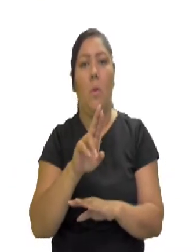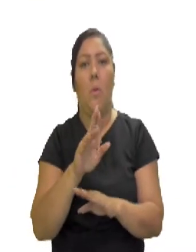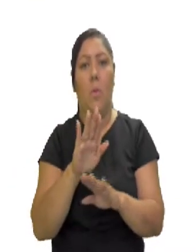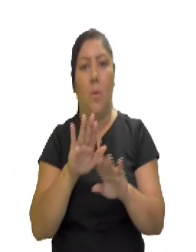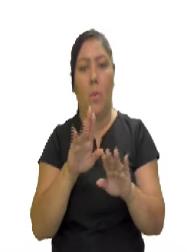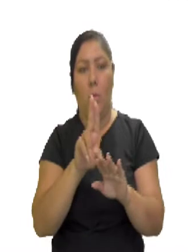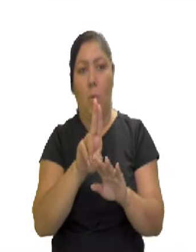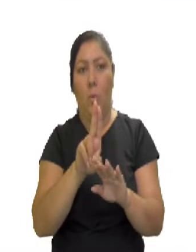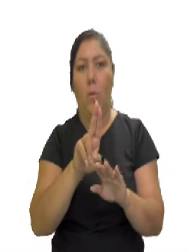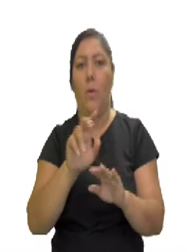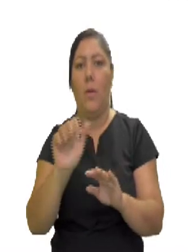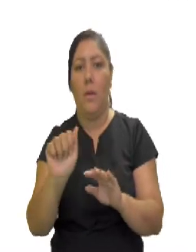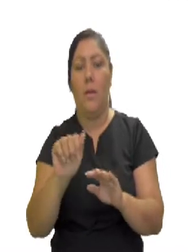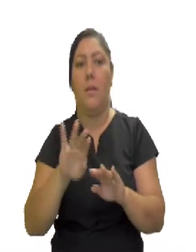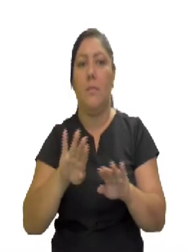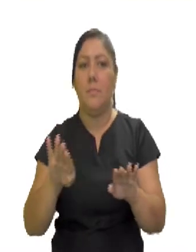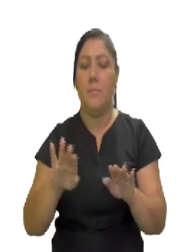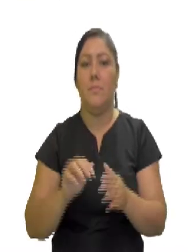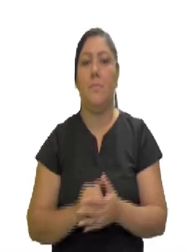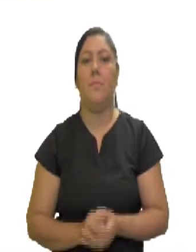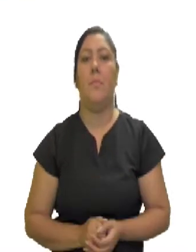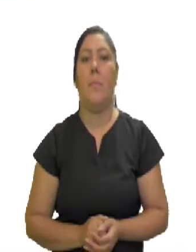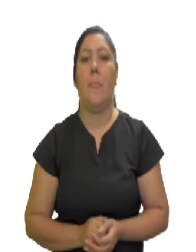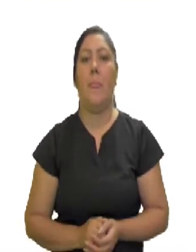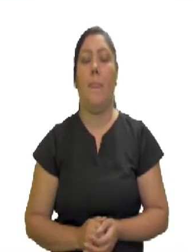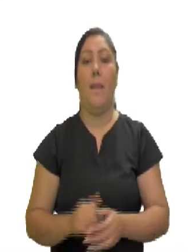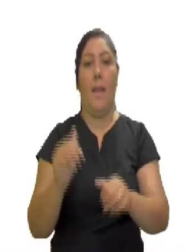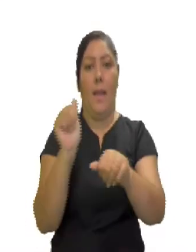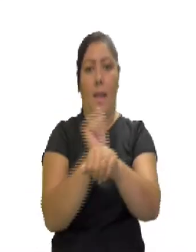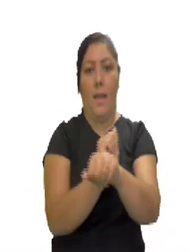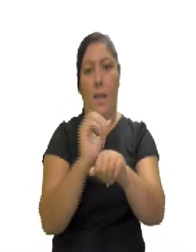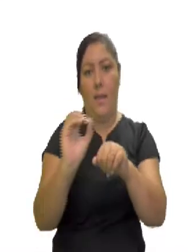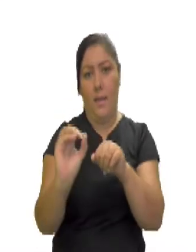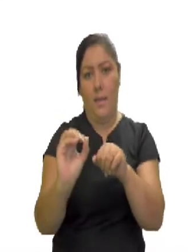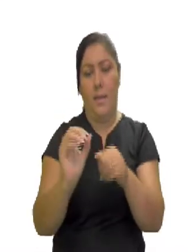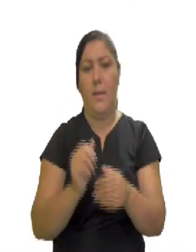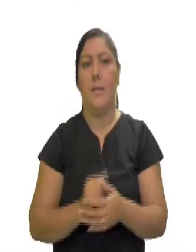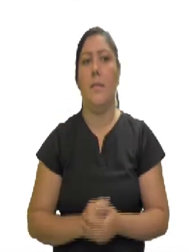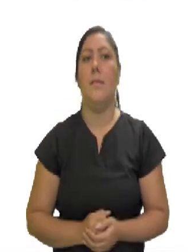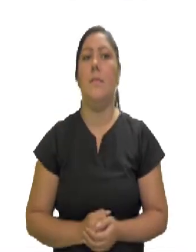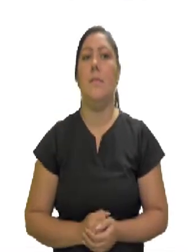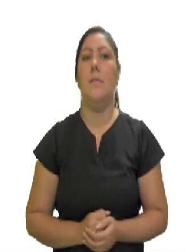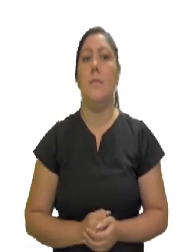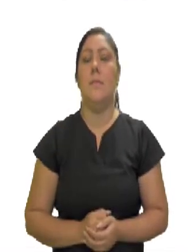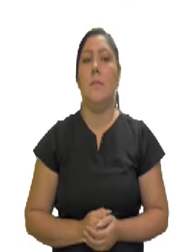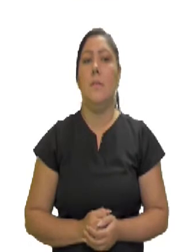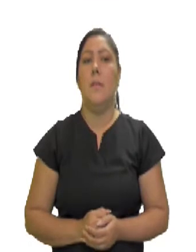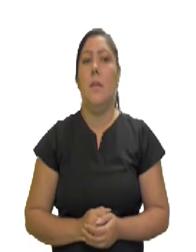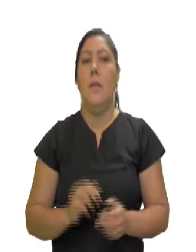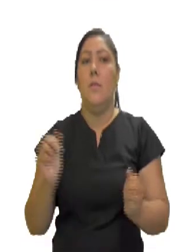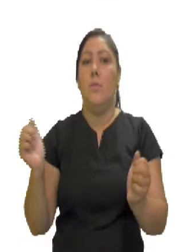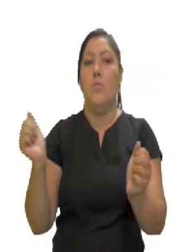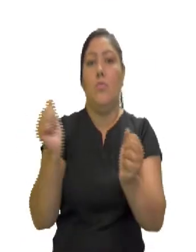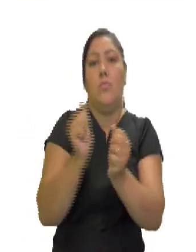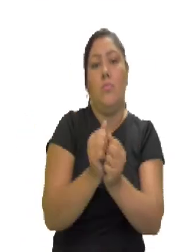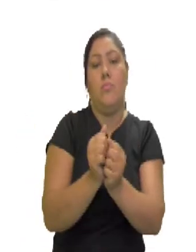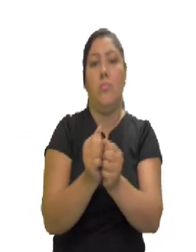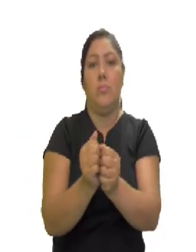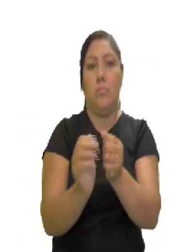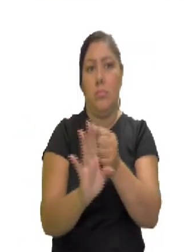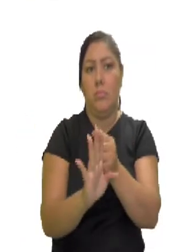Artigo é o termo que acompanha o substantivo com a função de determinar ou